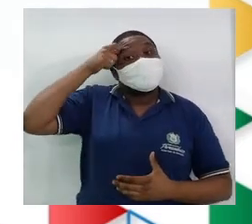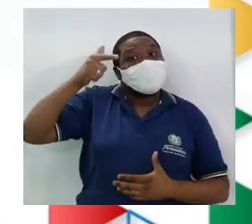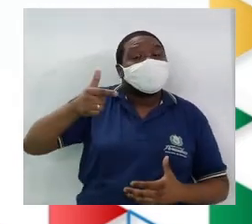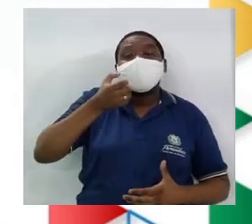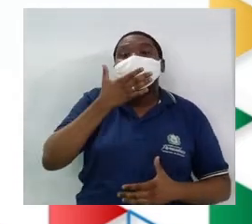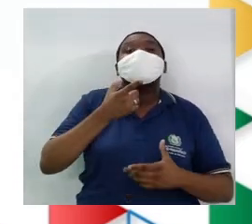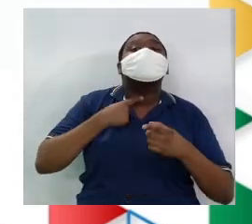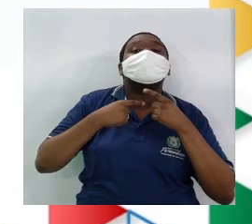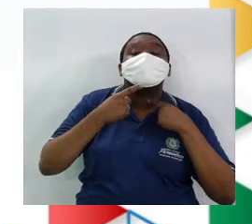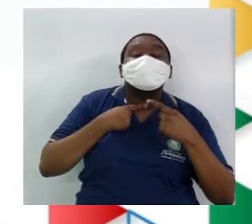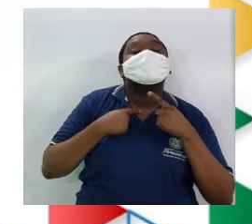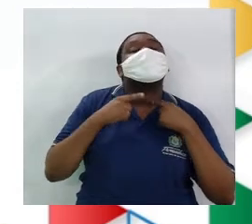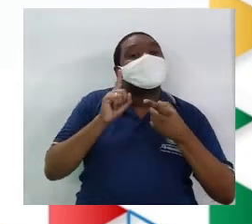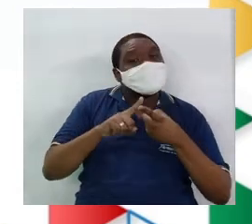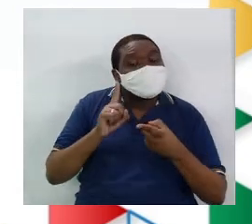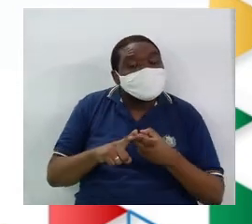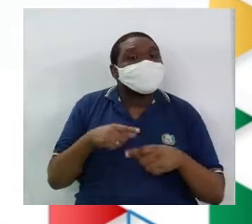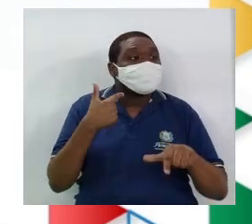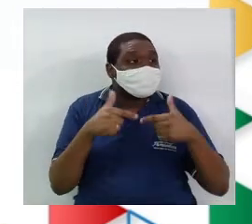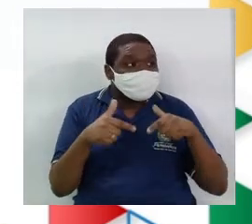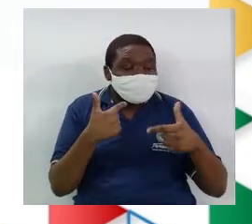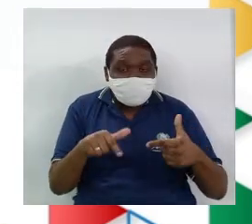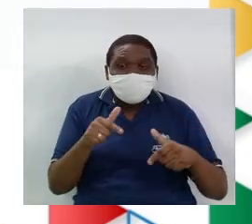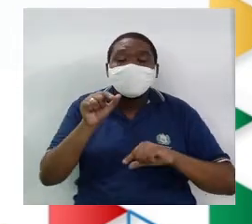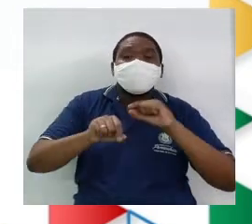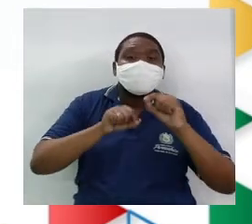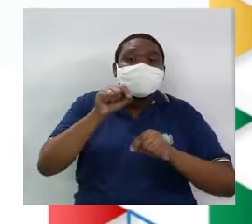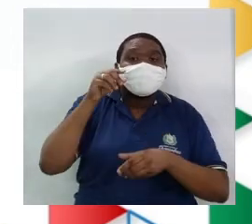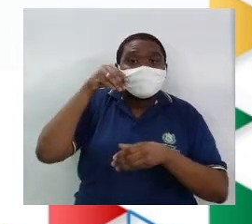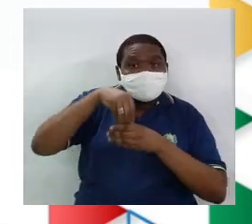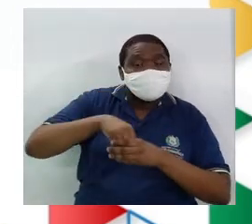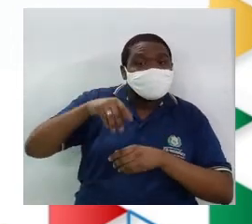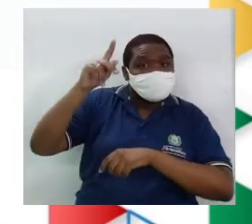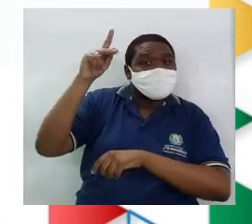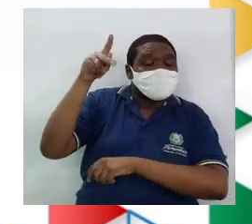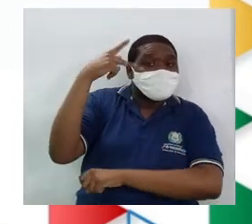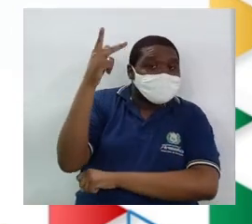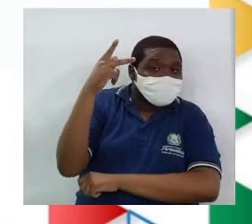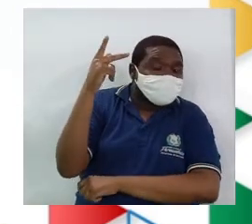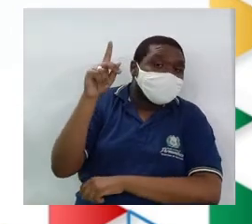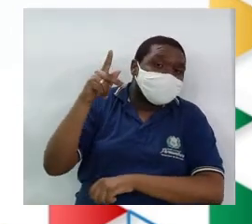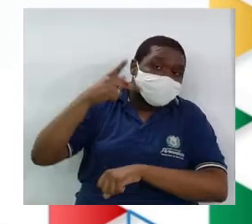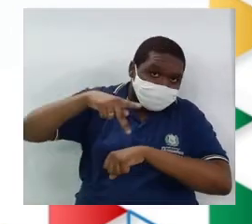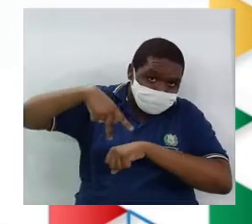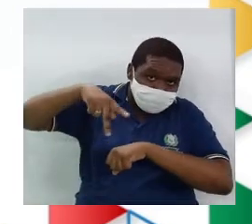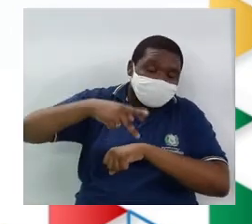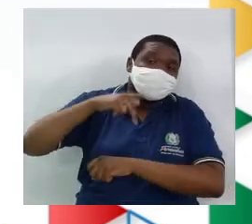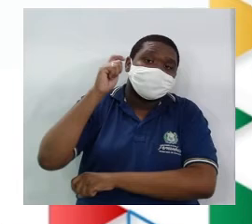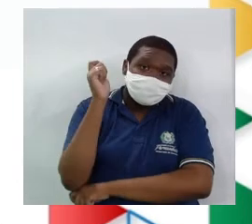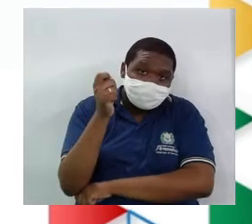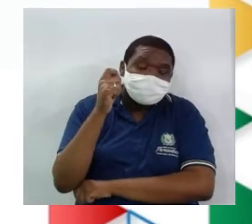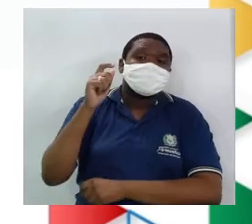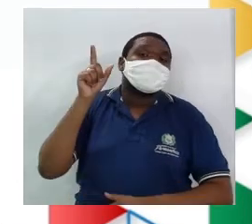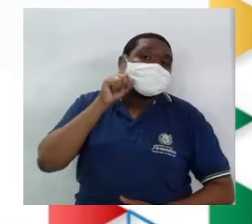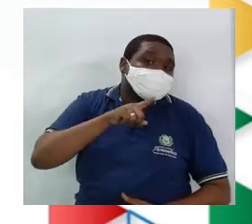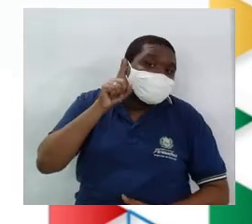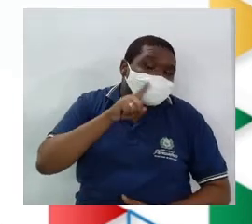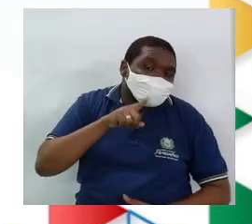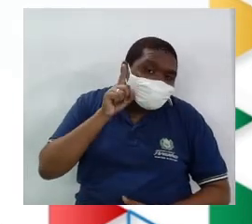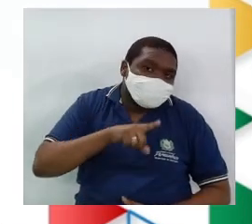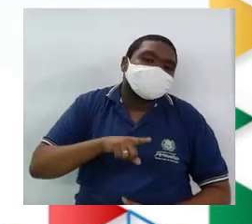também a atuação do trabalho dela na Argentina, na Bolívia, Estados